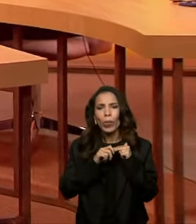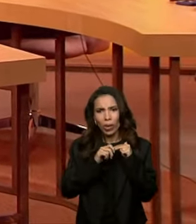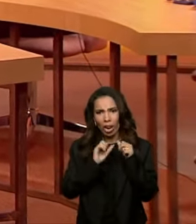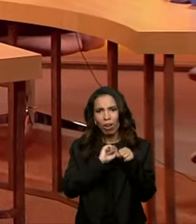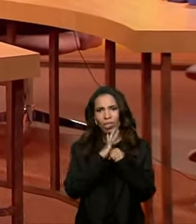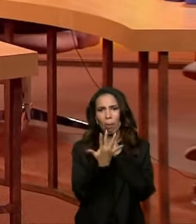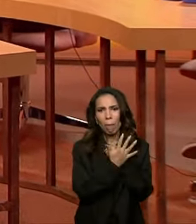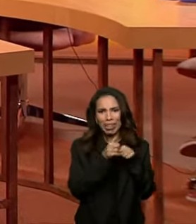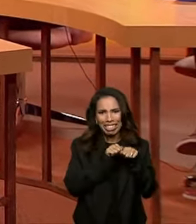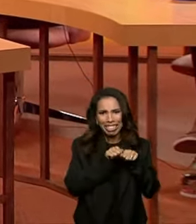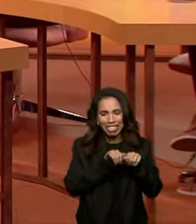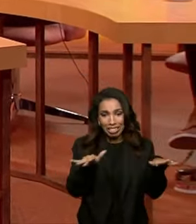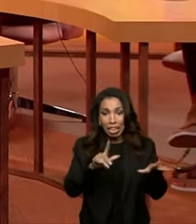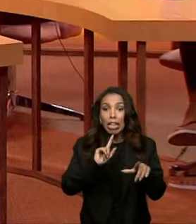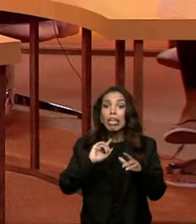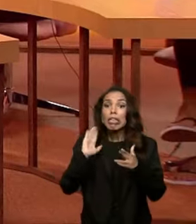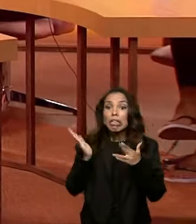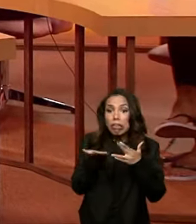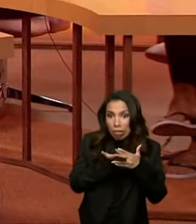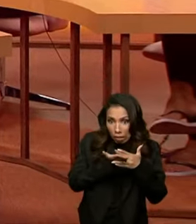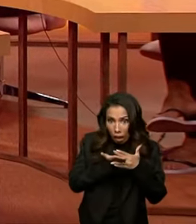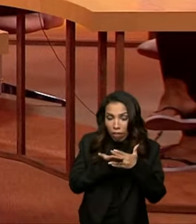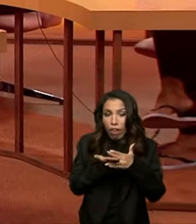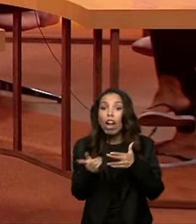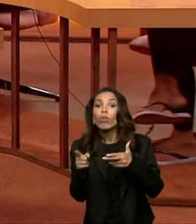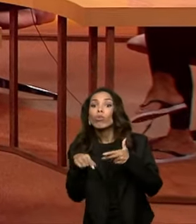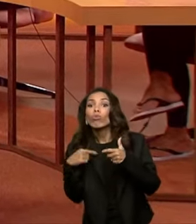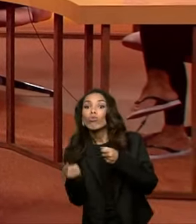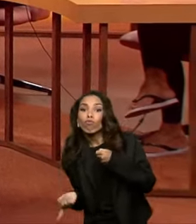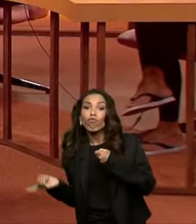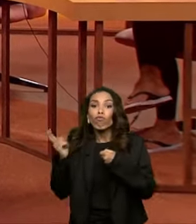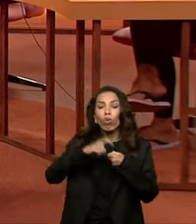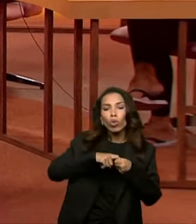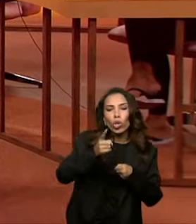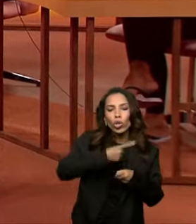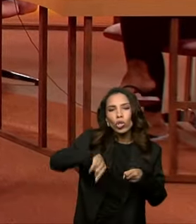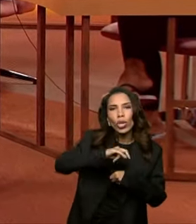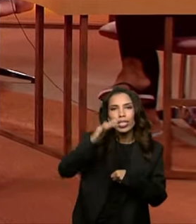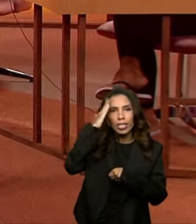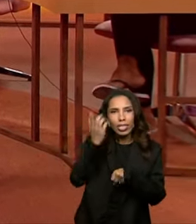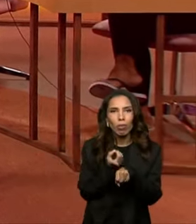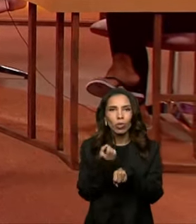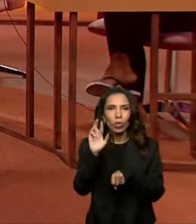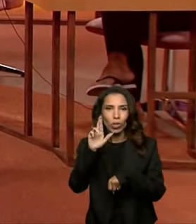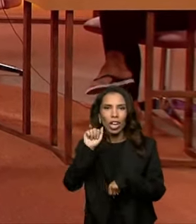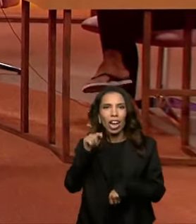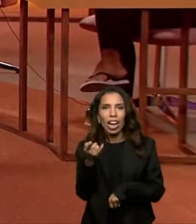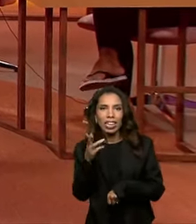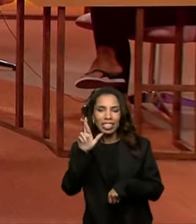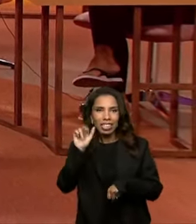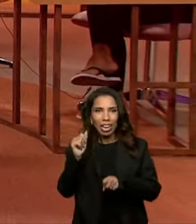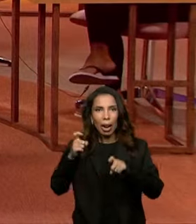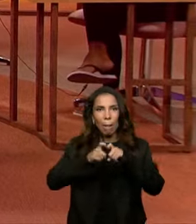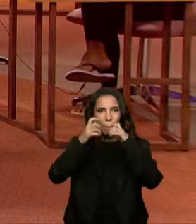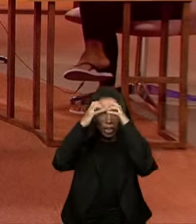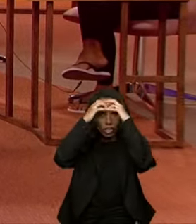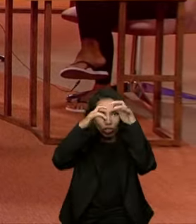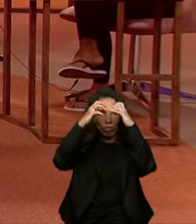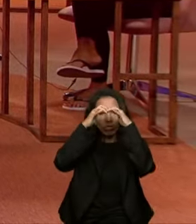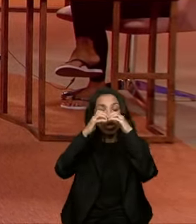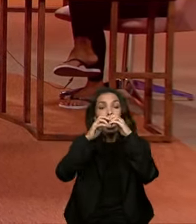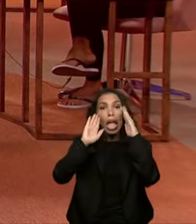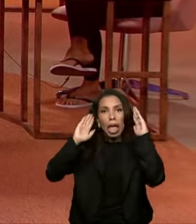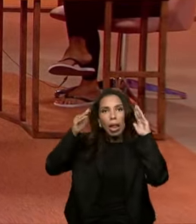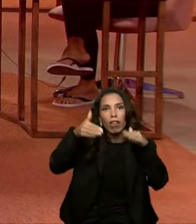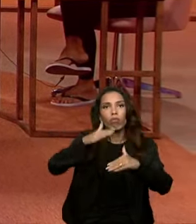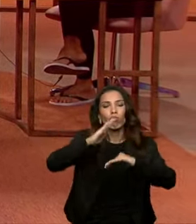Covid-19, viu? Depois do intervalo, a gente vai saber tudo sobre isso com a doutora Andréa Bacelar, neurologista especializada em sono. Fica aí que a gente